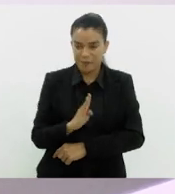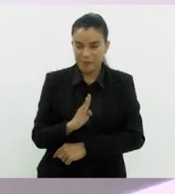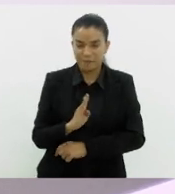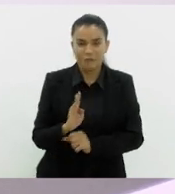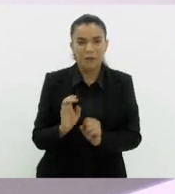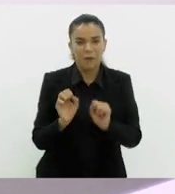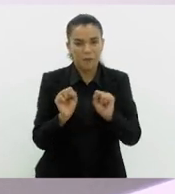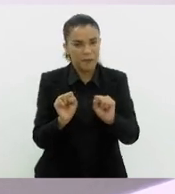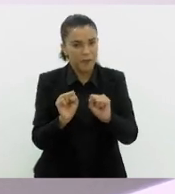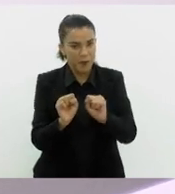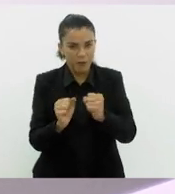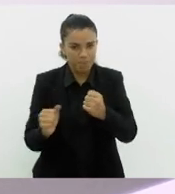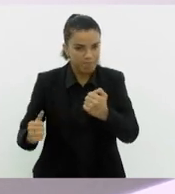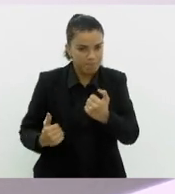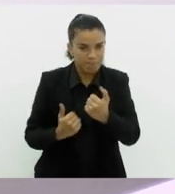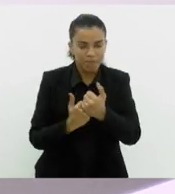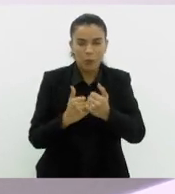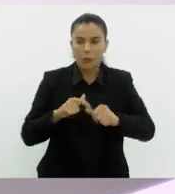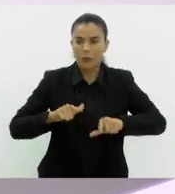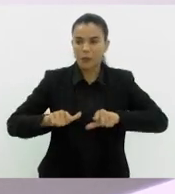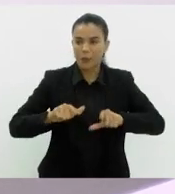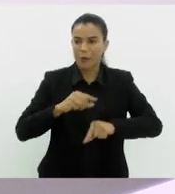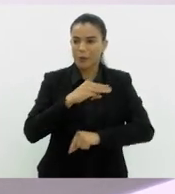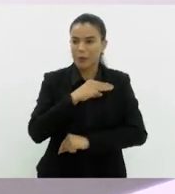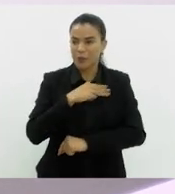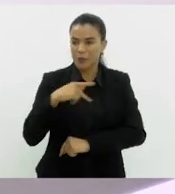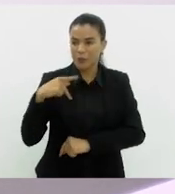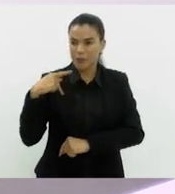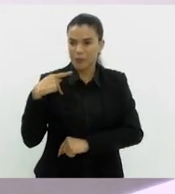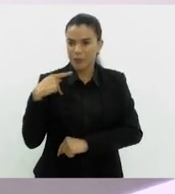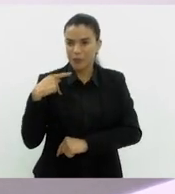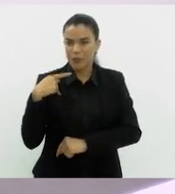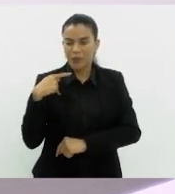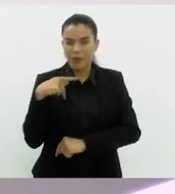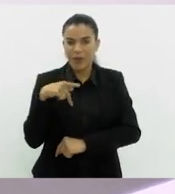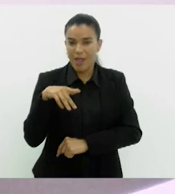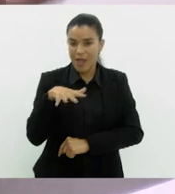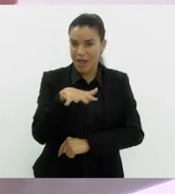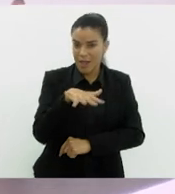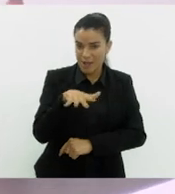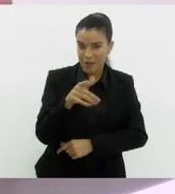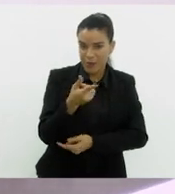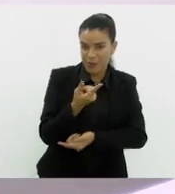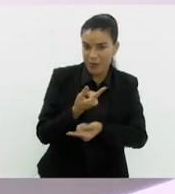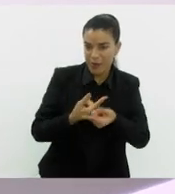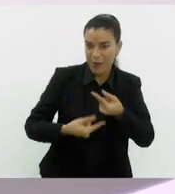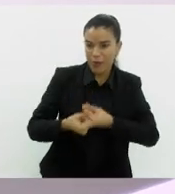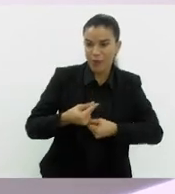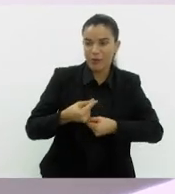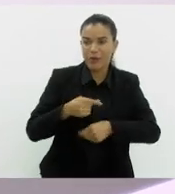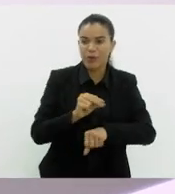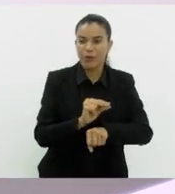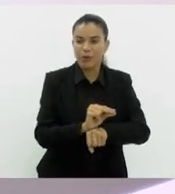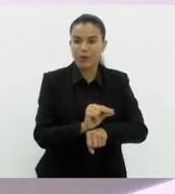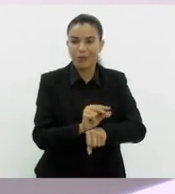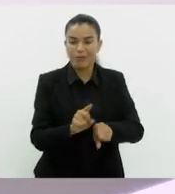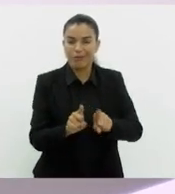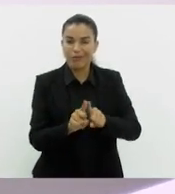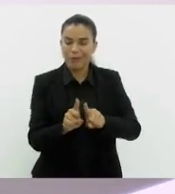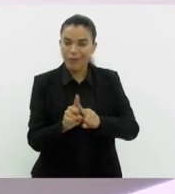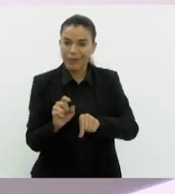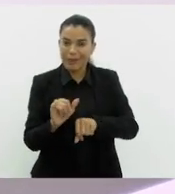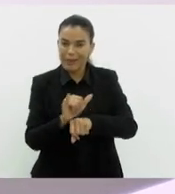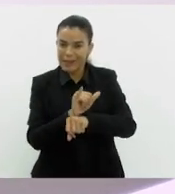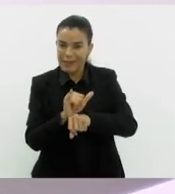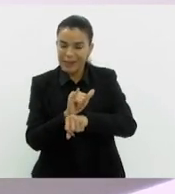podem contar com o trabalho do Ministério Público, não só no fomento da economia do cuidado, mas também na busca